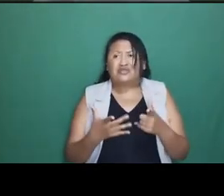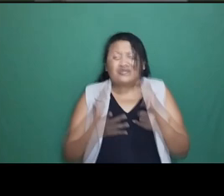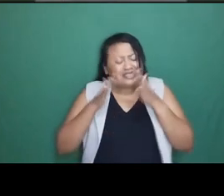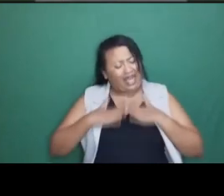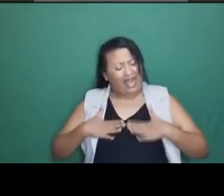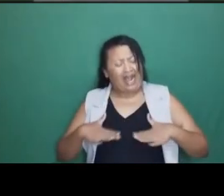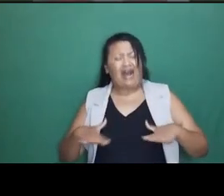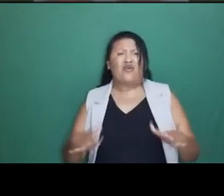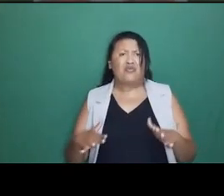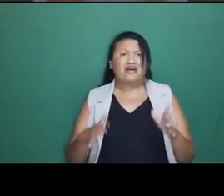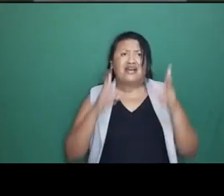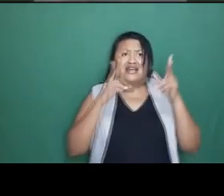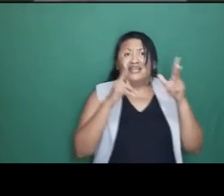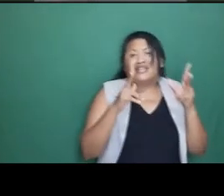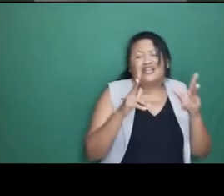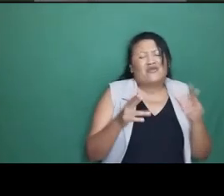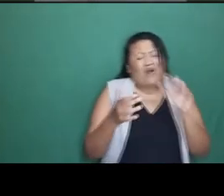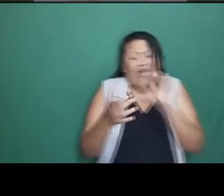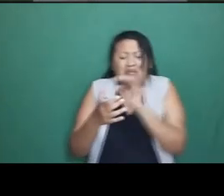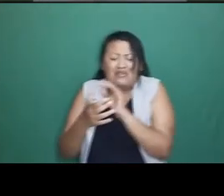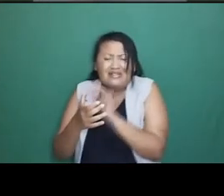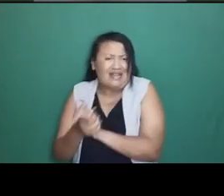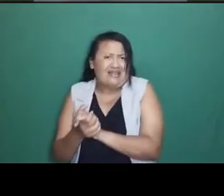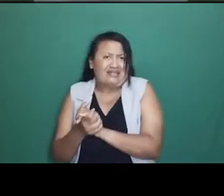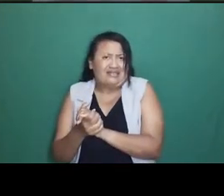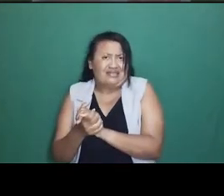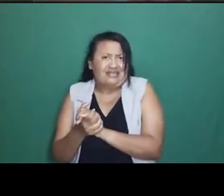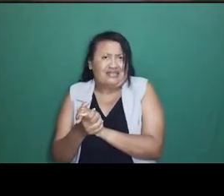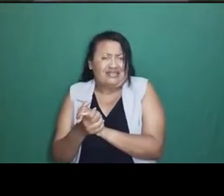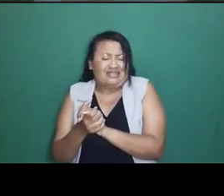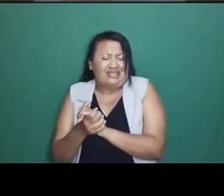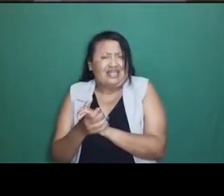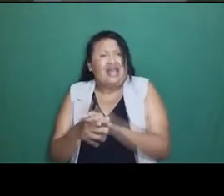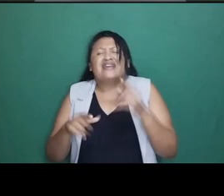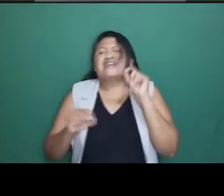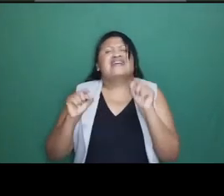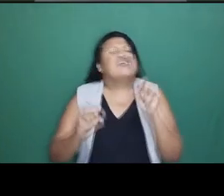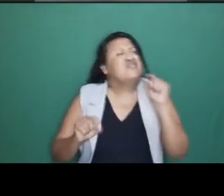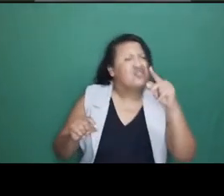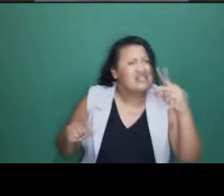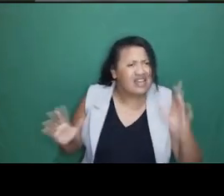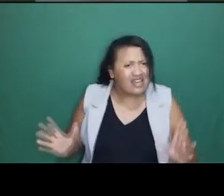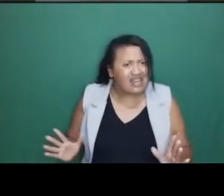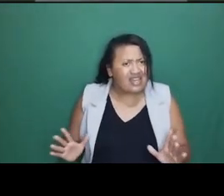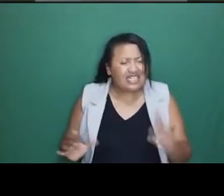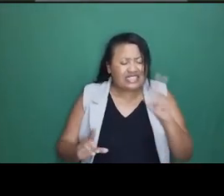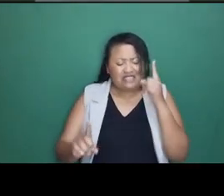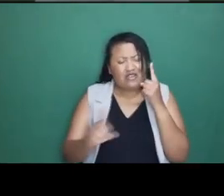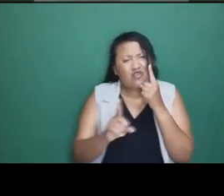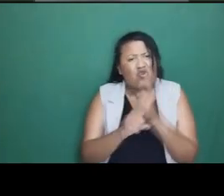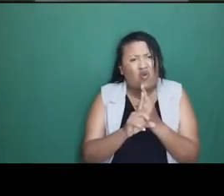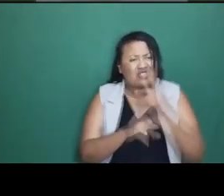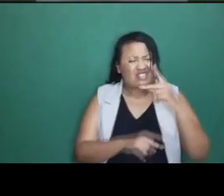de tamanho este borrão quem são esses desgraçados que não é contra